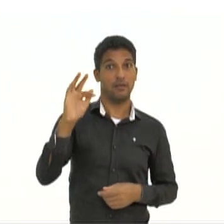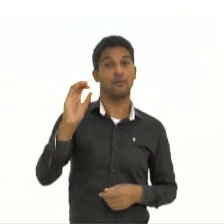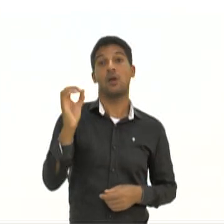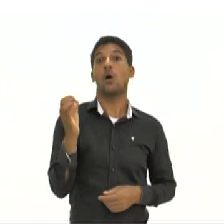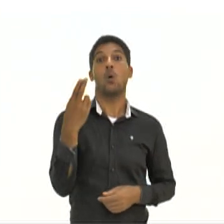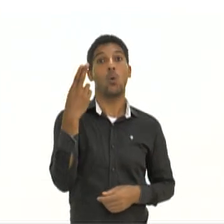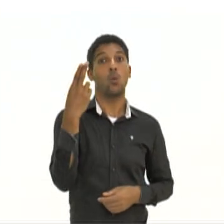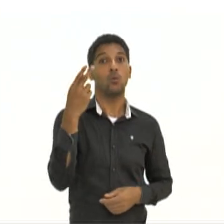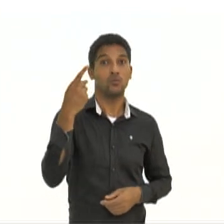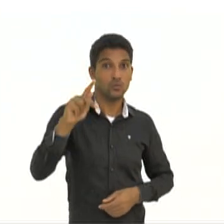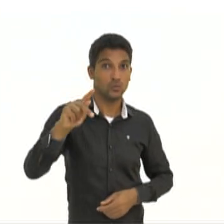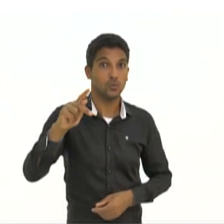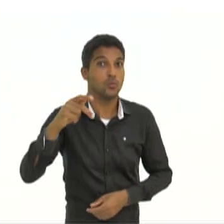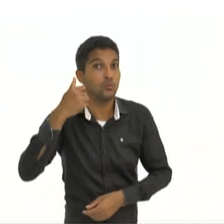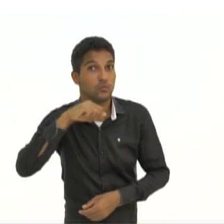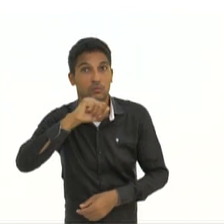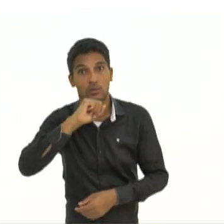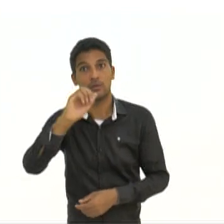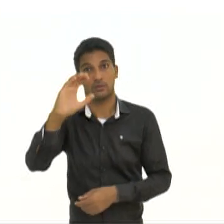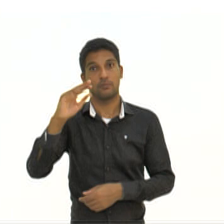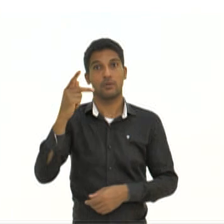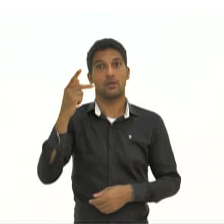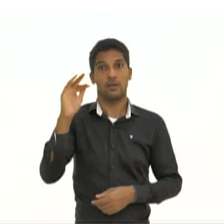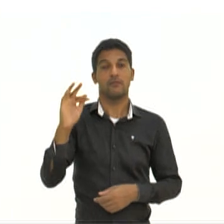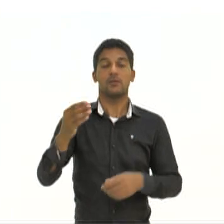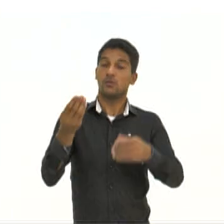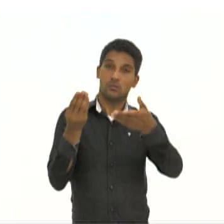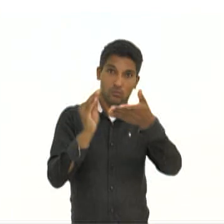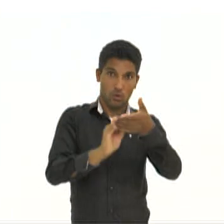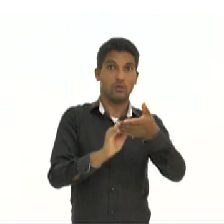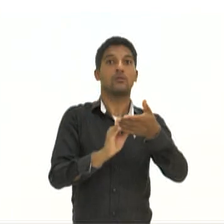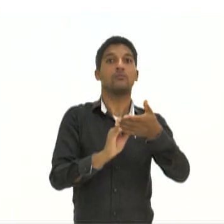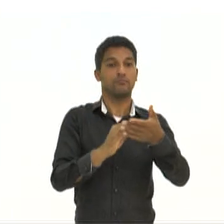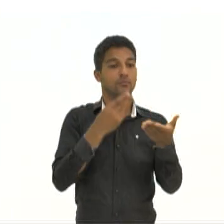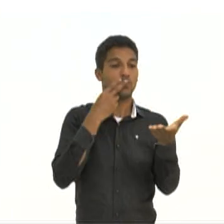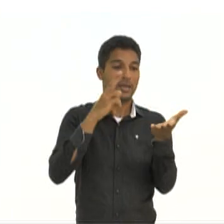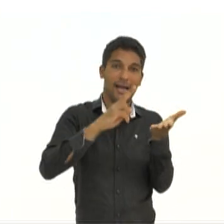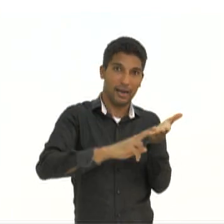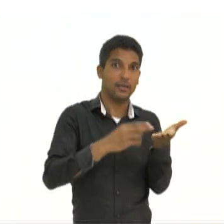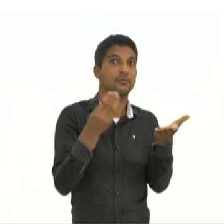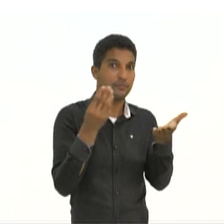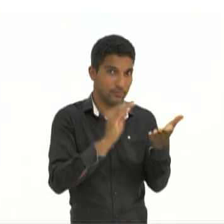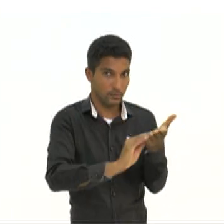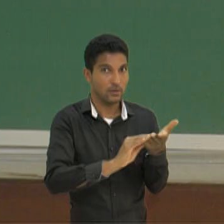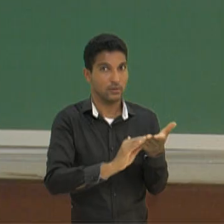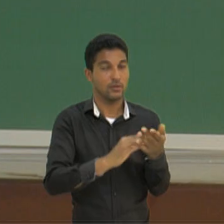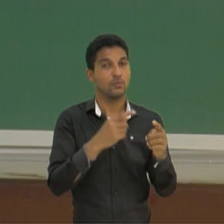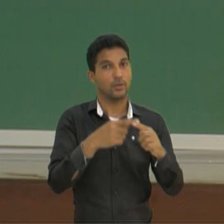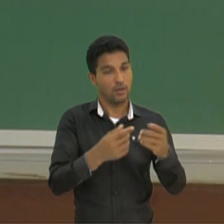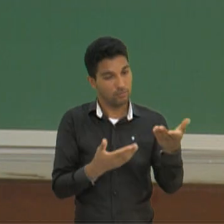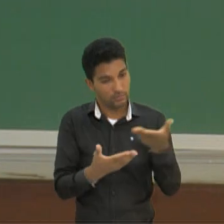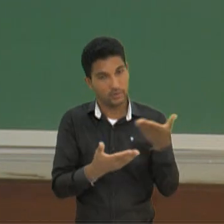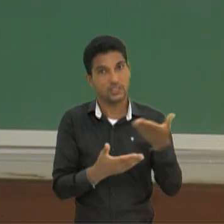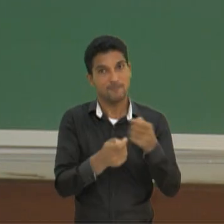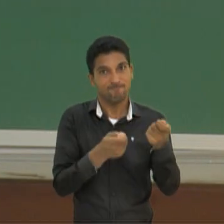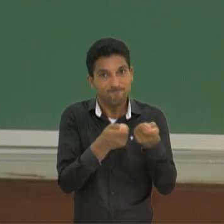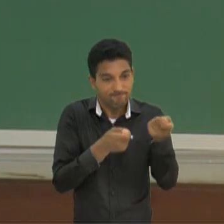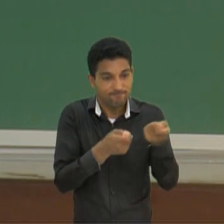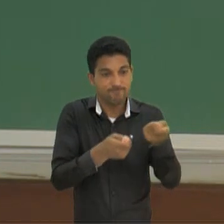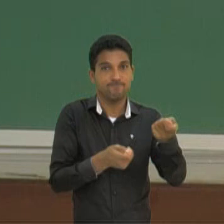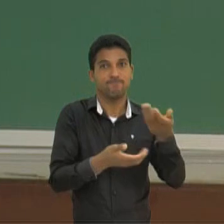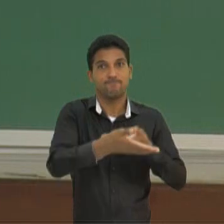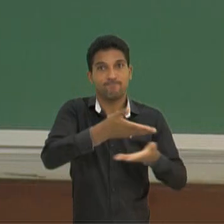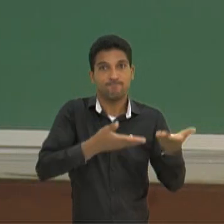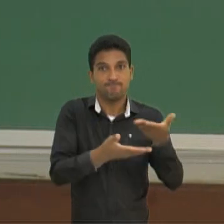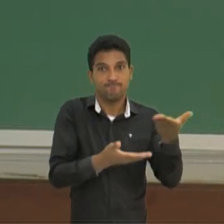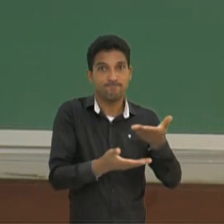Para poder a pessoa localizar essa compra, né? E ver o que vai ser possível fazer para negociar, certo? Aí coloco